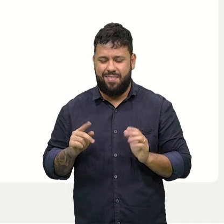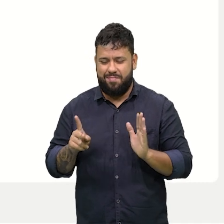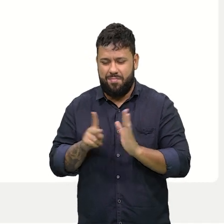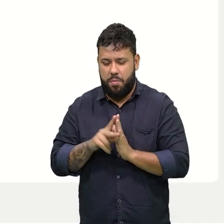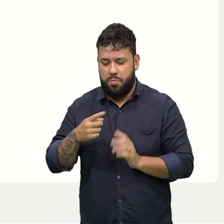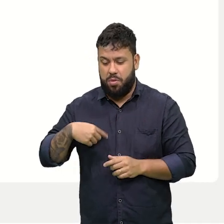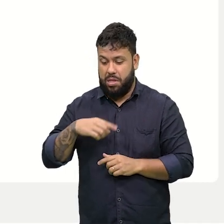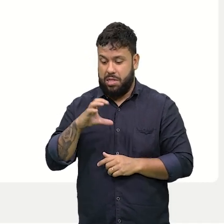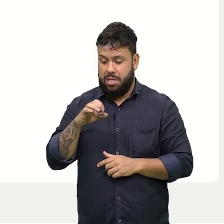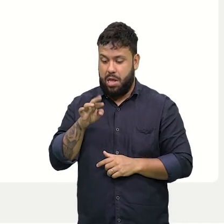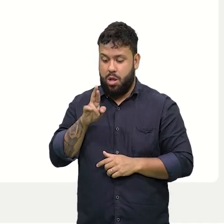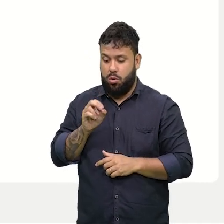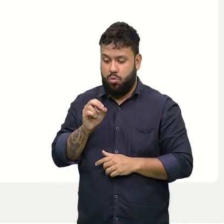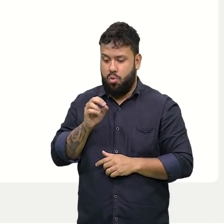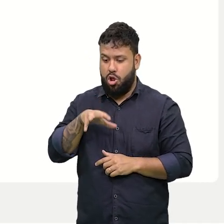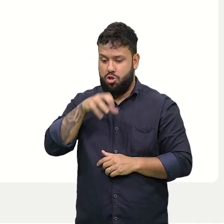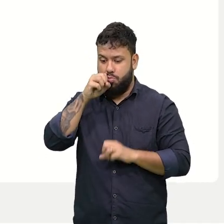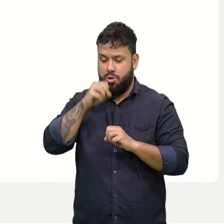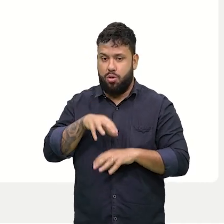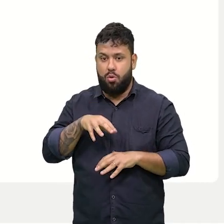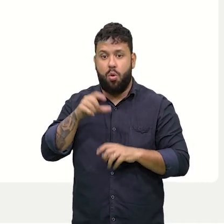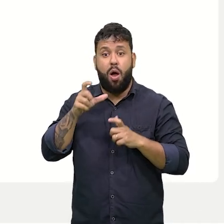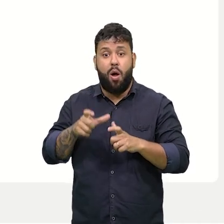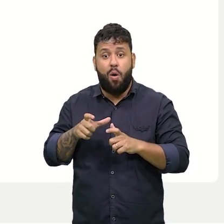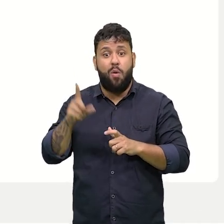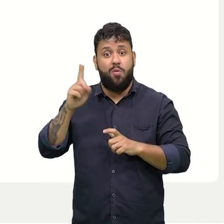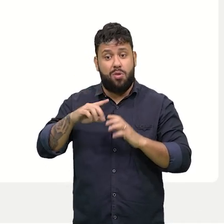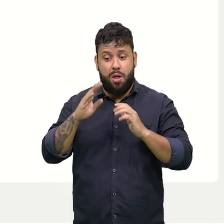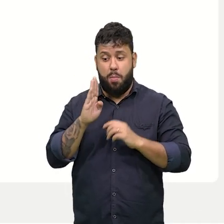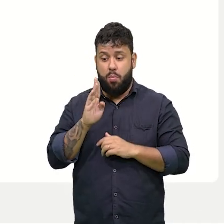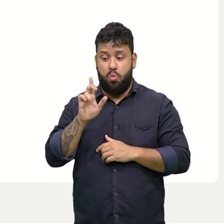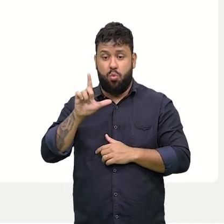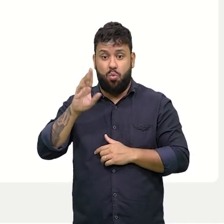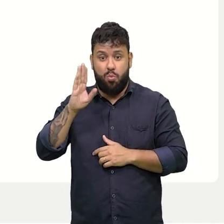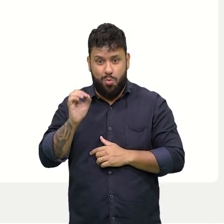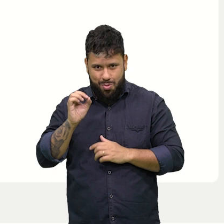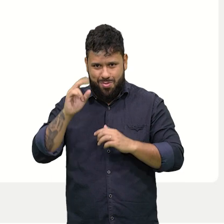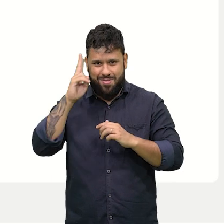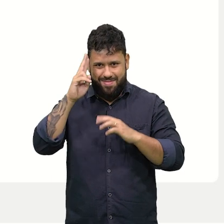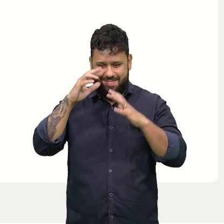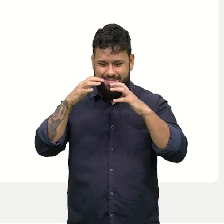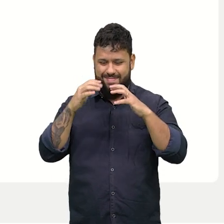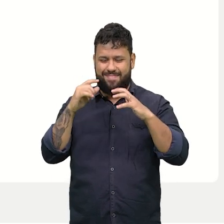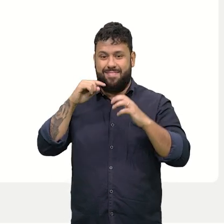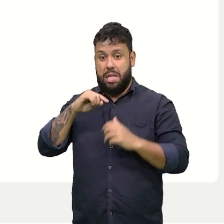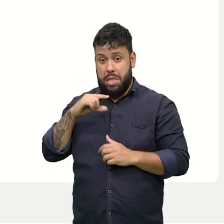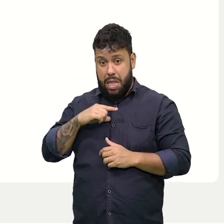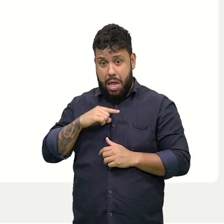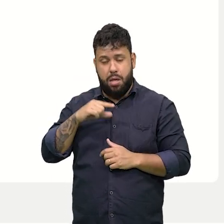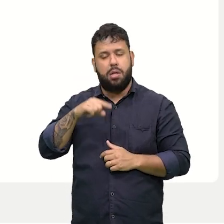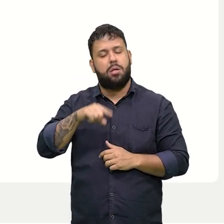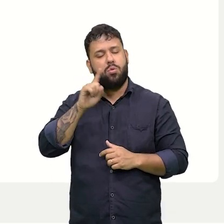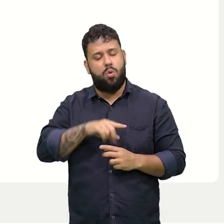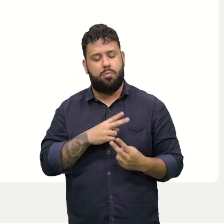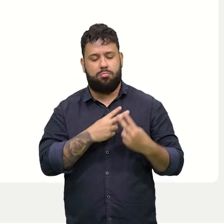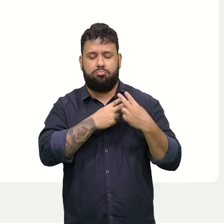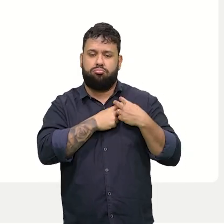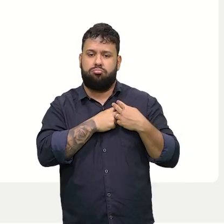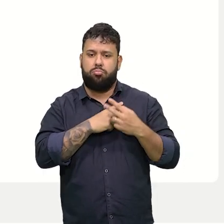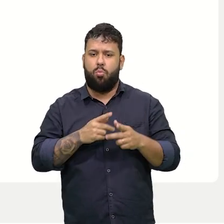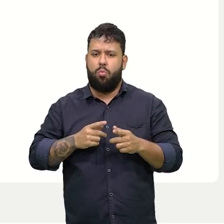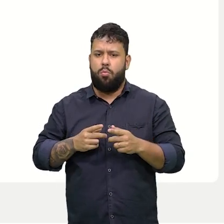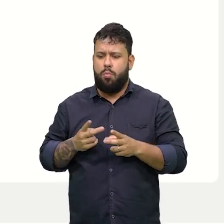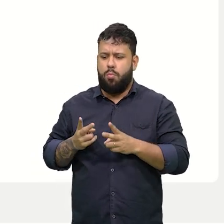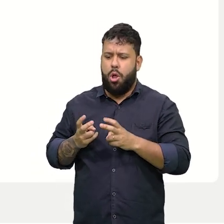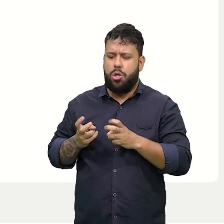centro respiratório, que está onde? No bulbo, ele vai ser o cara que